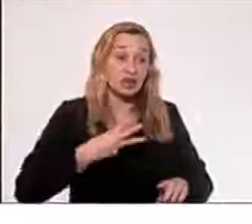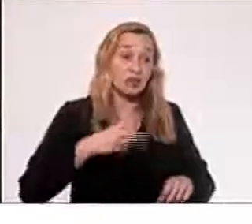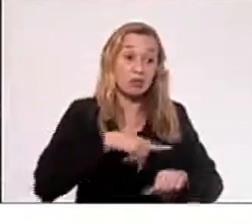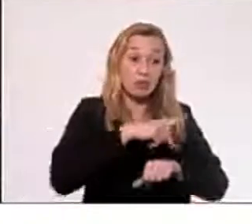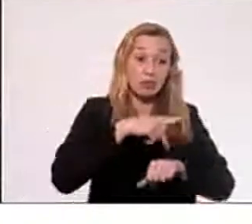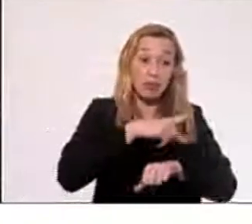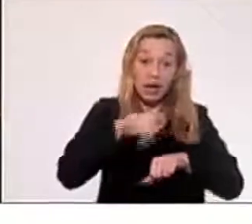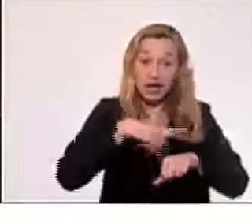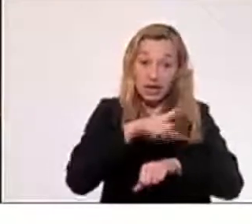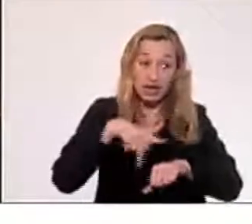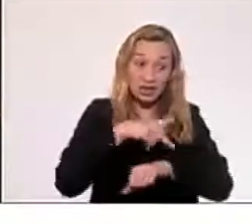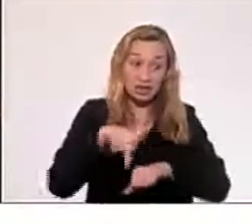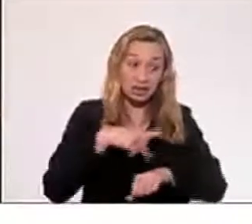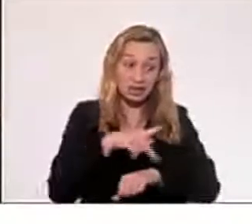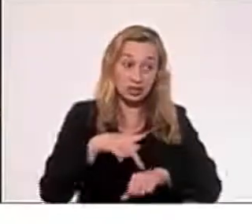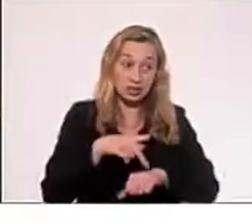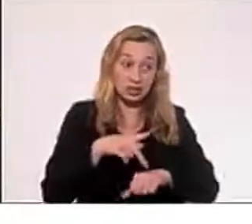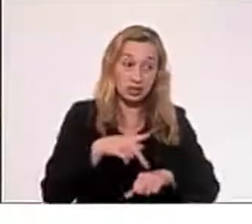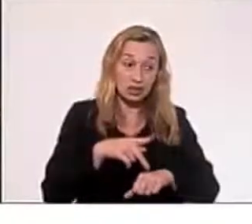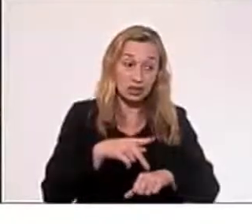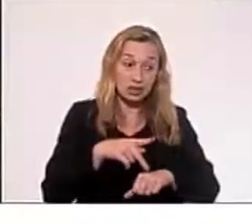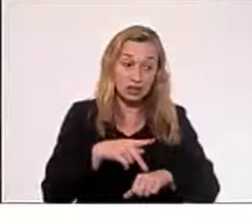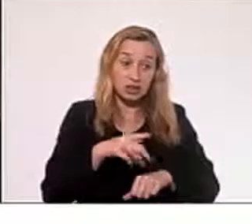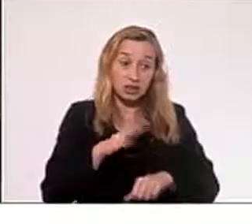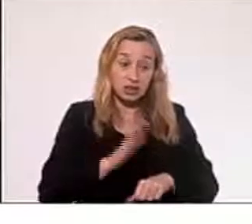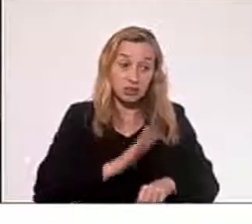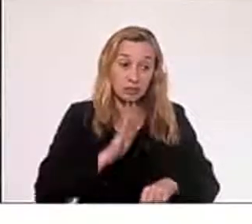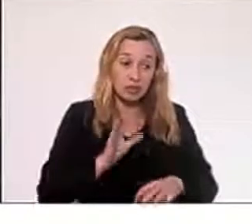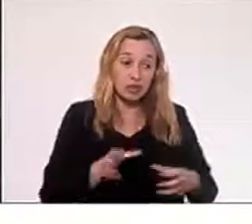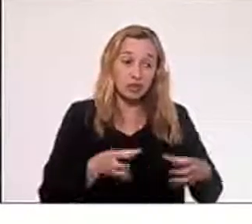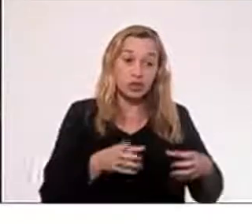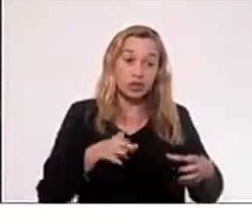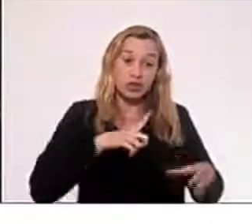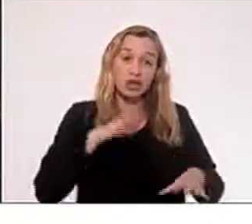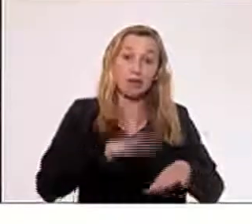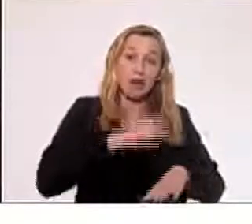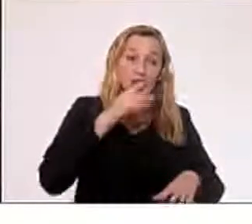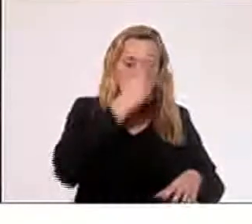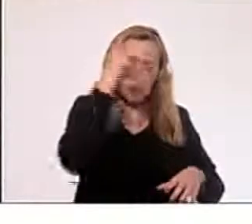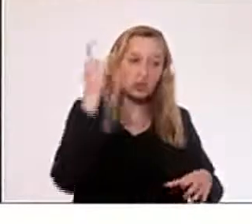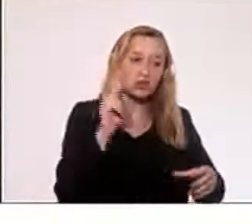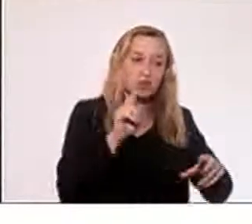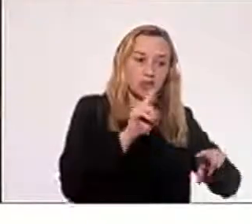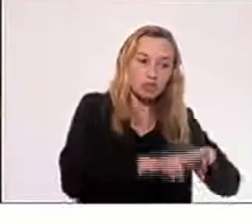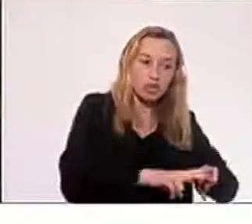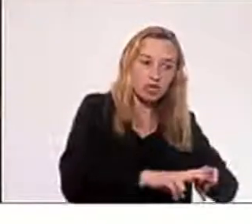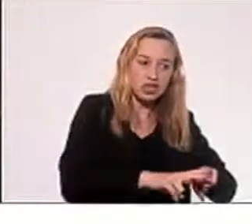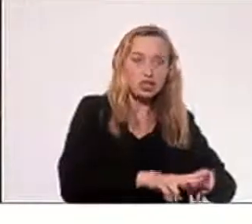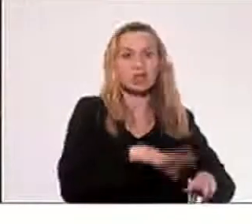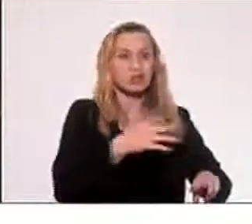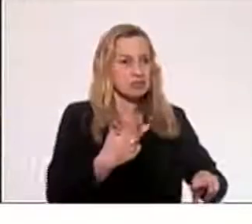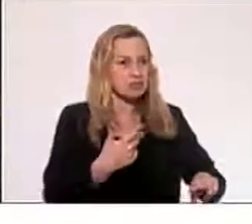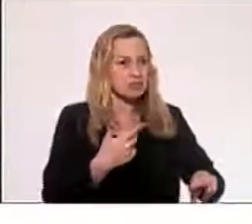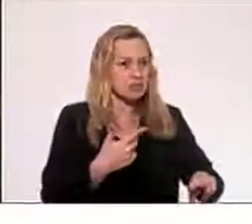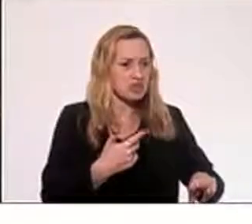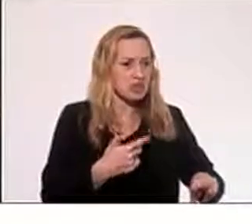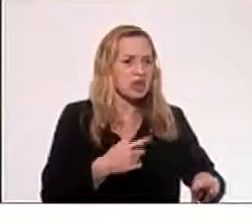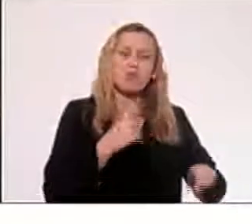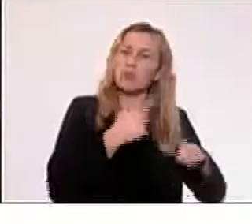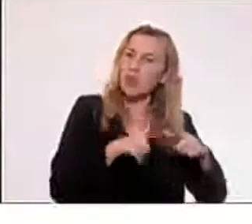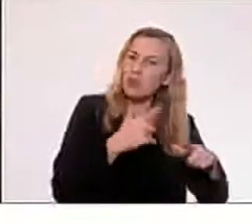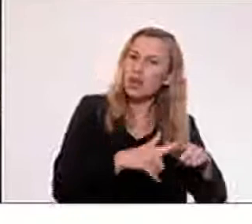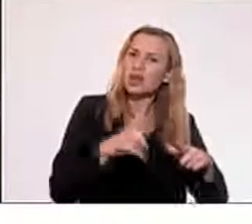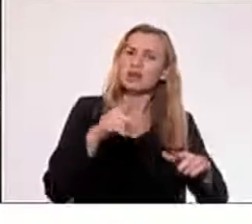carcerária do mundo e achar que a gente não está prendendo, existe aí uma esquizofrenia, um não entendimento da